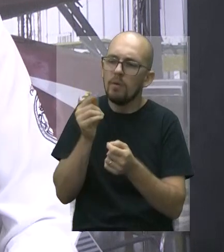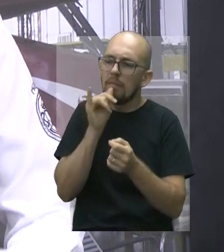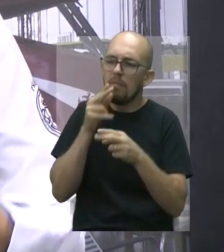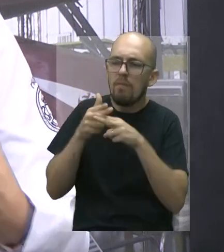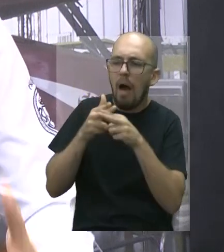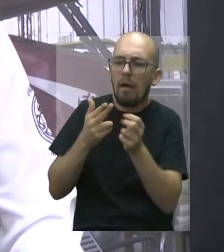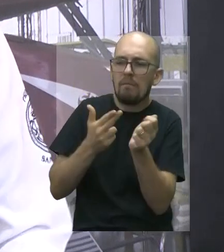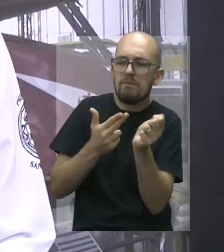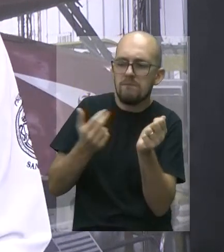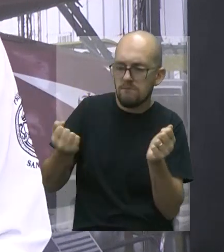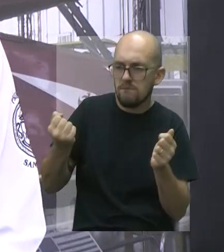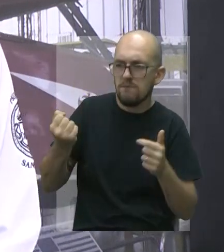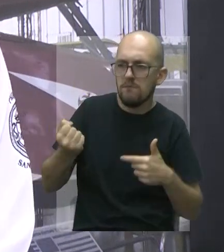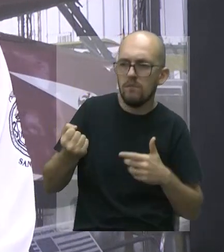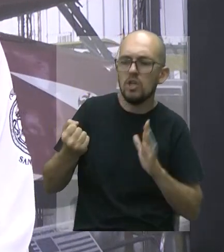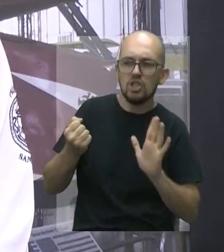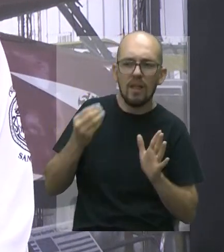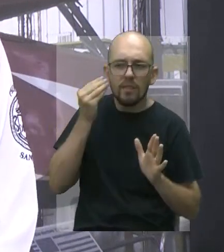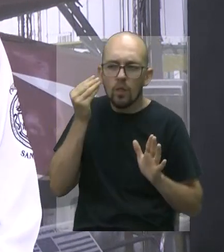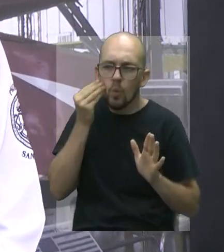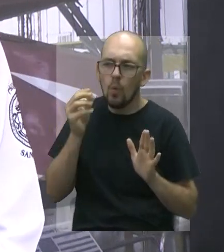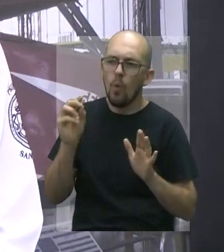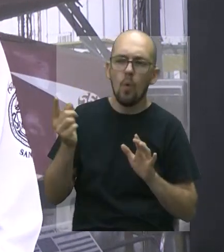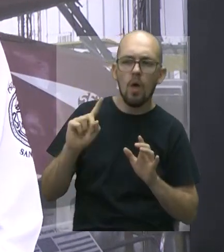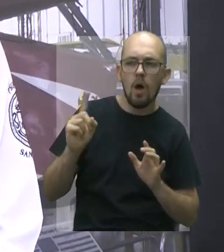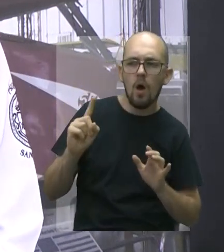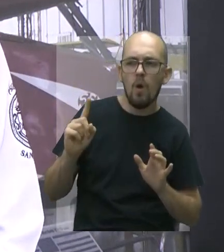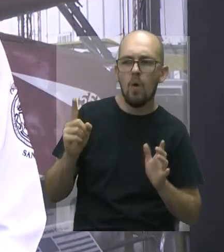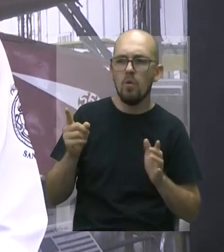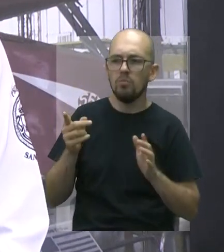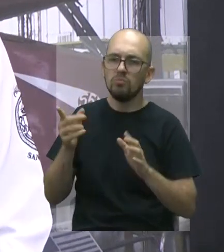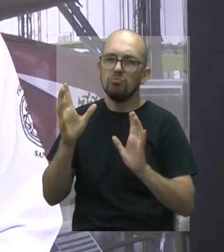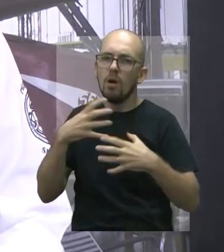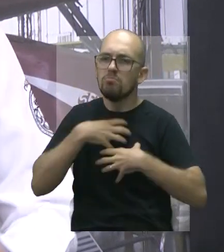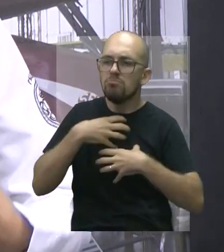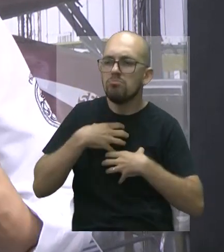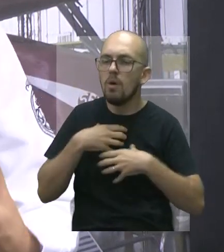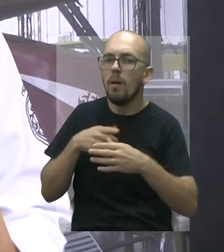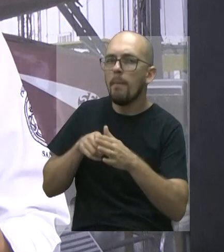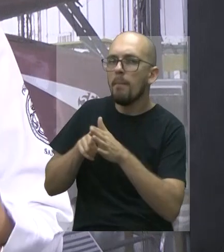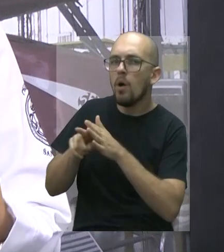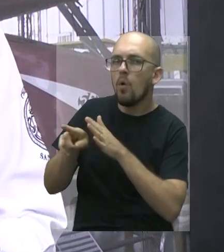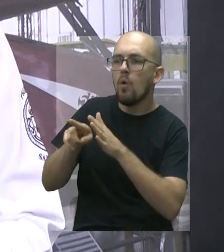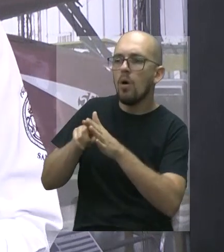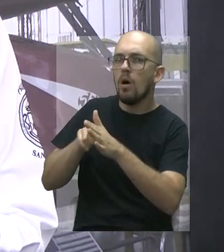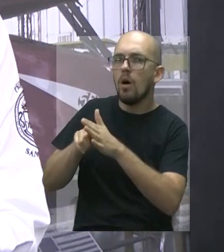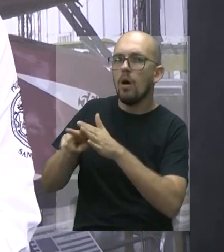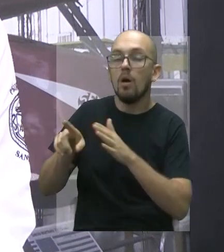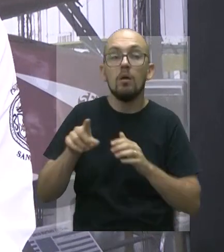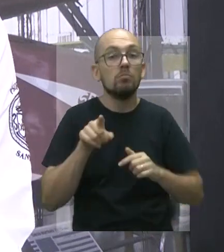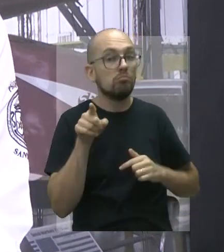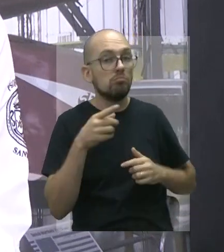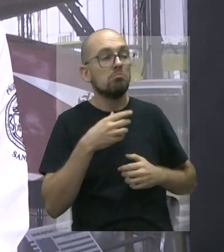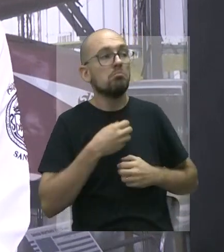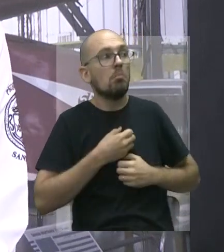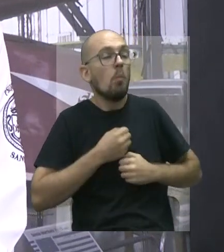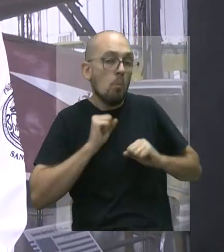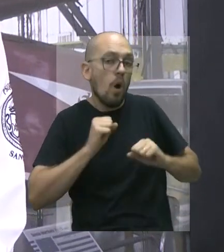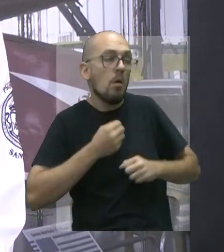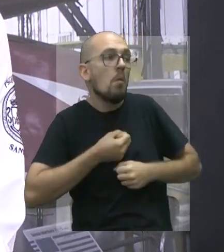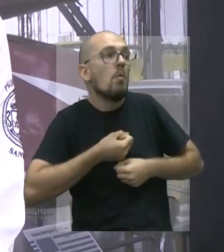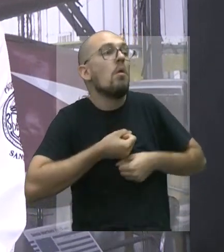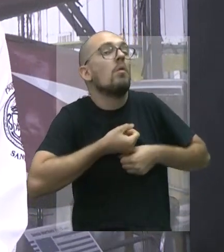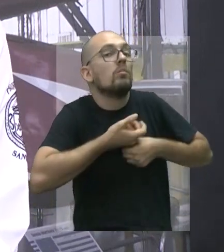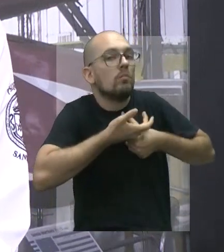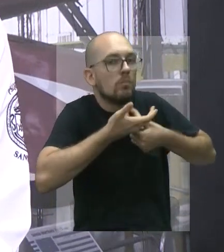já sentiu vontade de se machucar, é algo que, se a pessoa se sente tranquila para poder falar, ela vai falar,